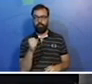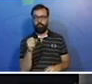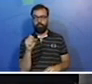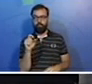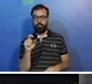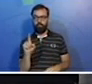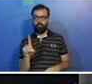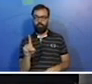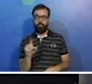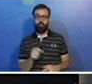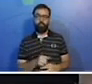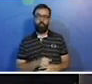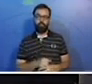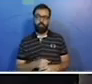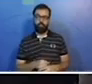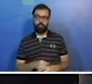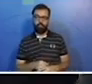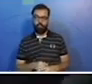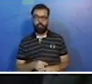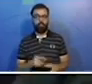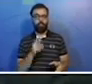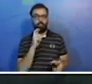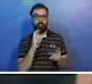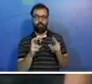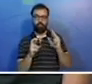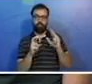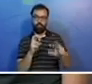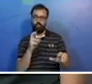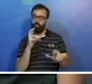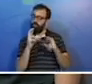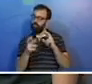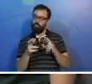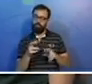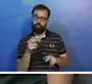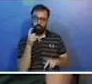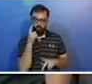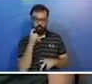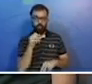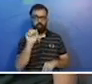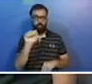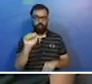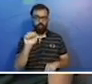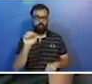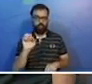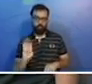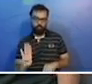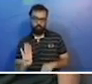tá? Olhando nela, vocês vão responder no caderno letra A